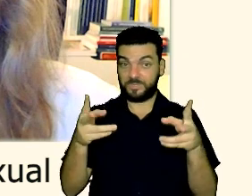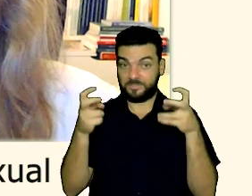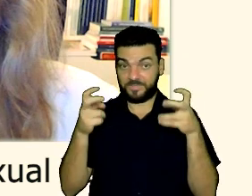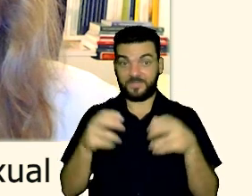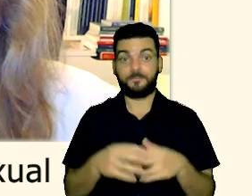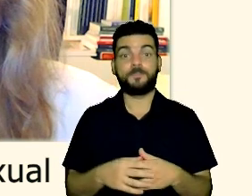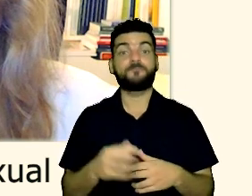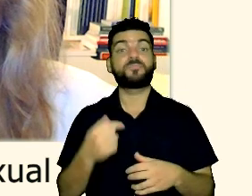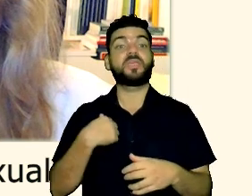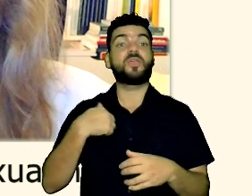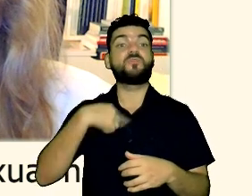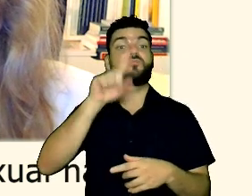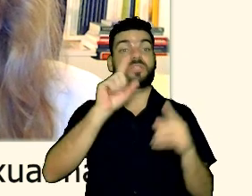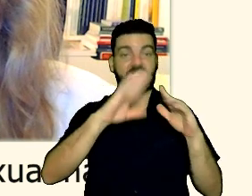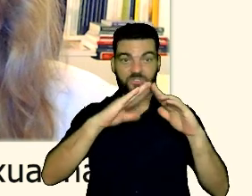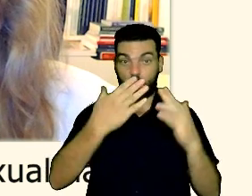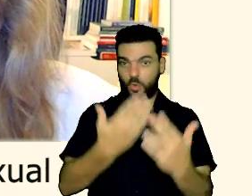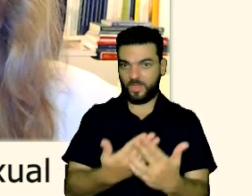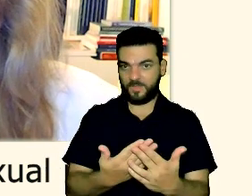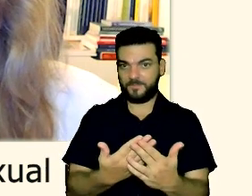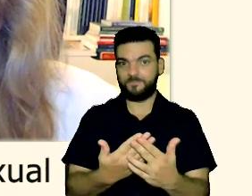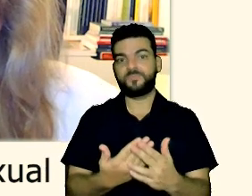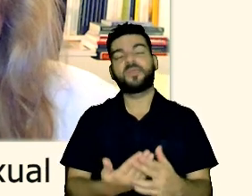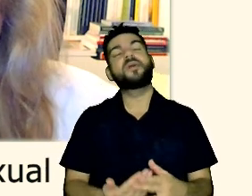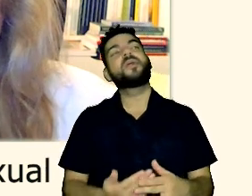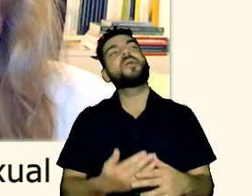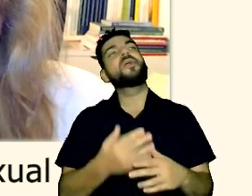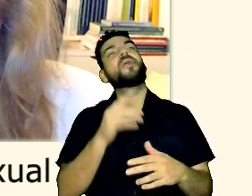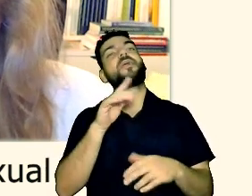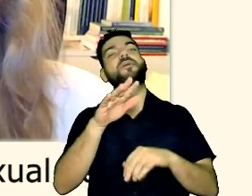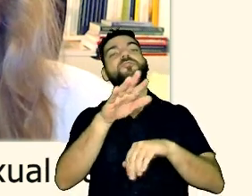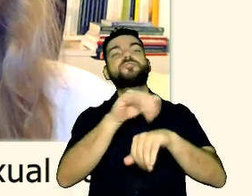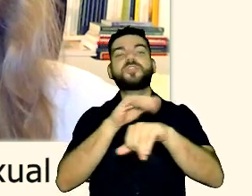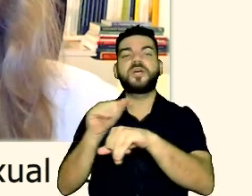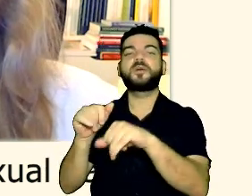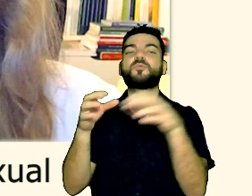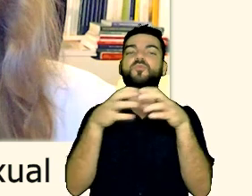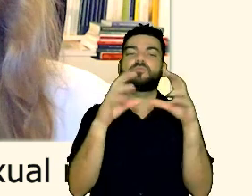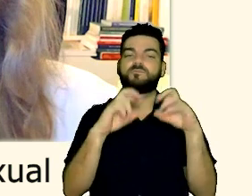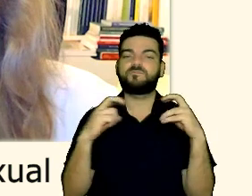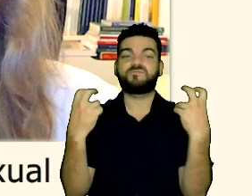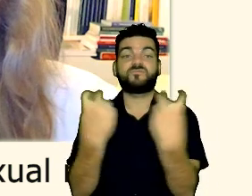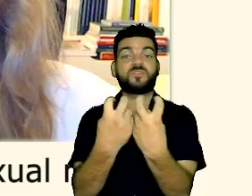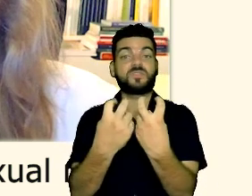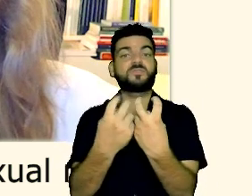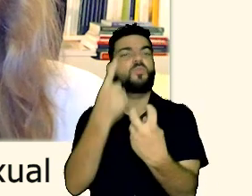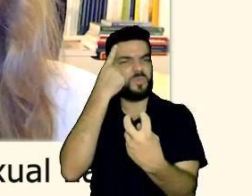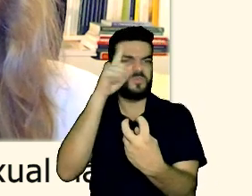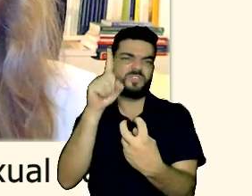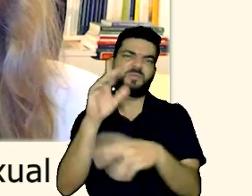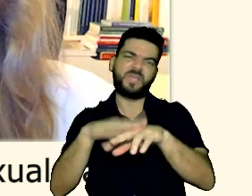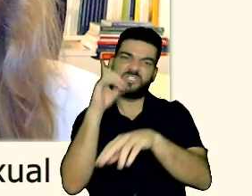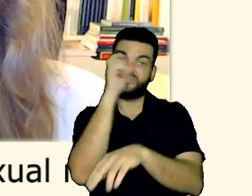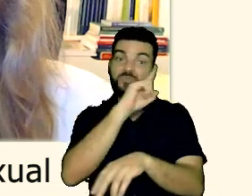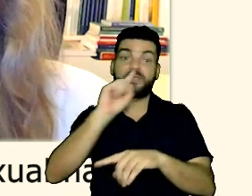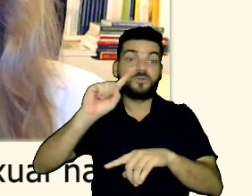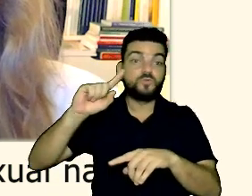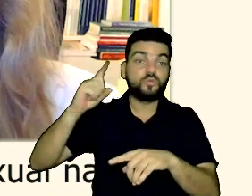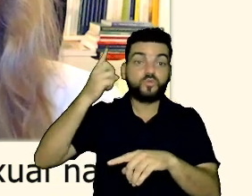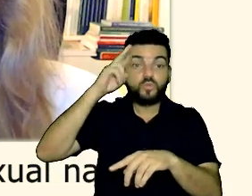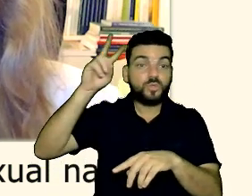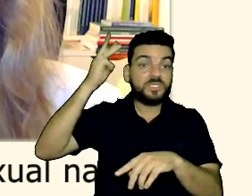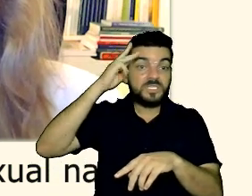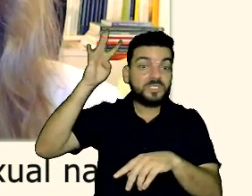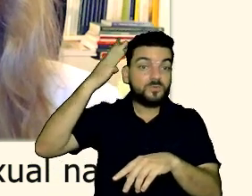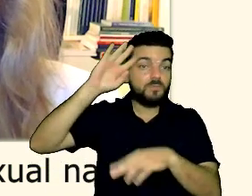que seja já é suficiente a cada 10 dias. E eu, o que eu percebo, e eu faço muito isso em escolas, né?